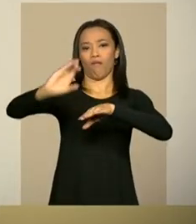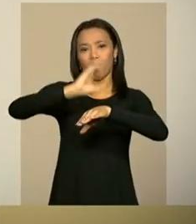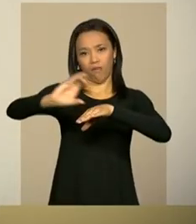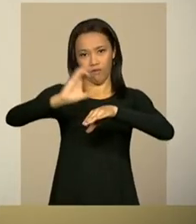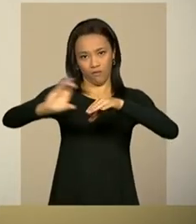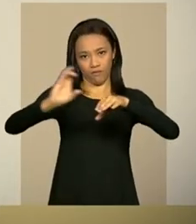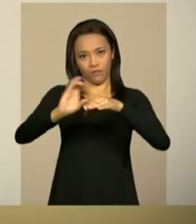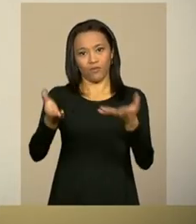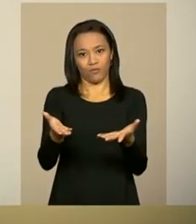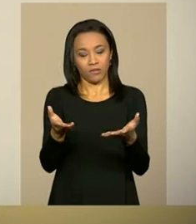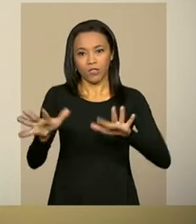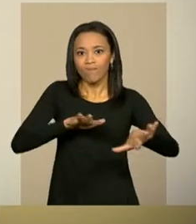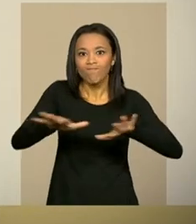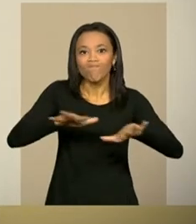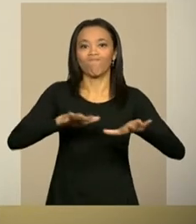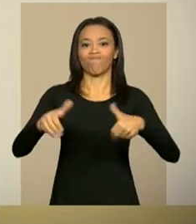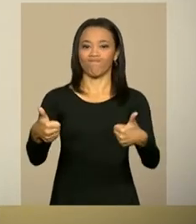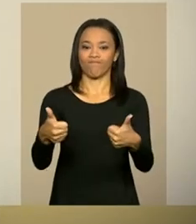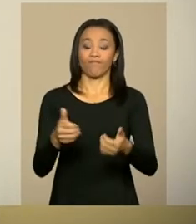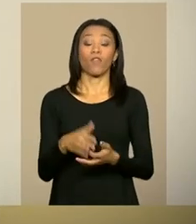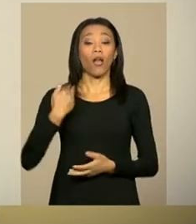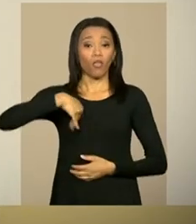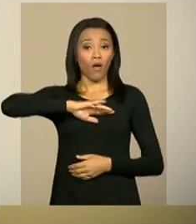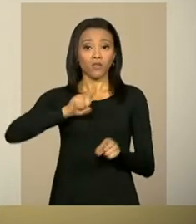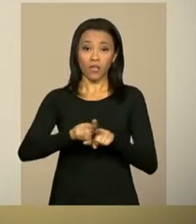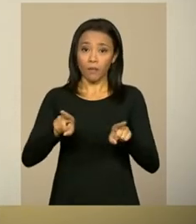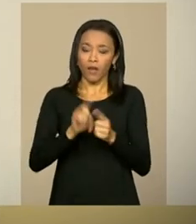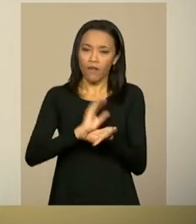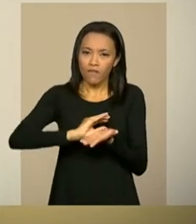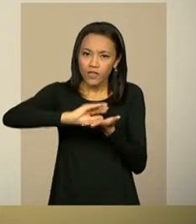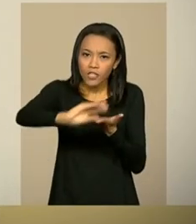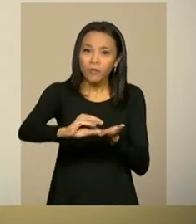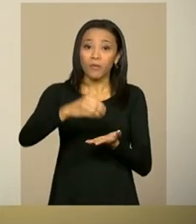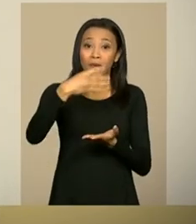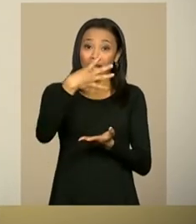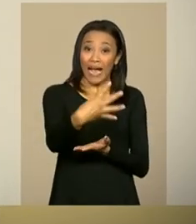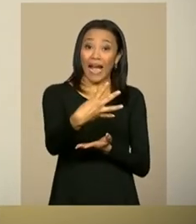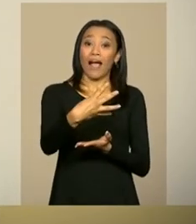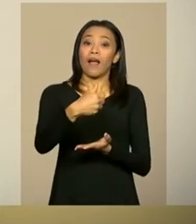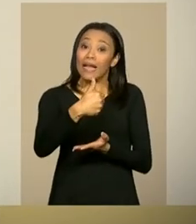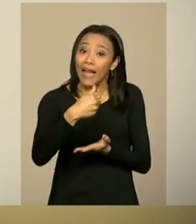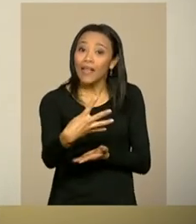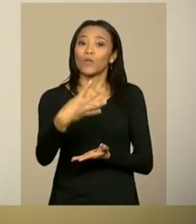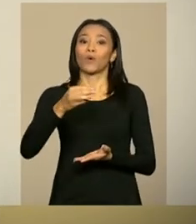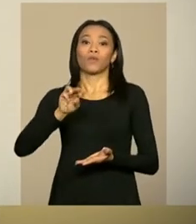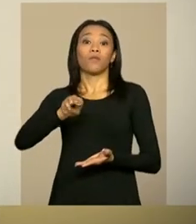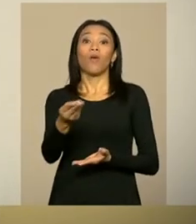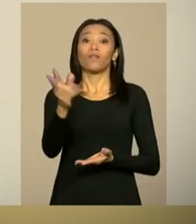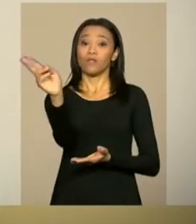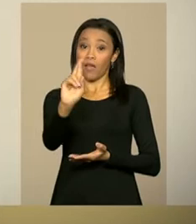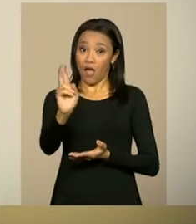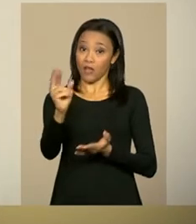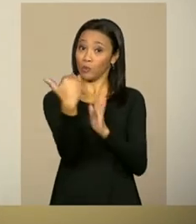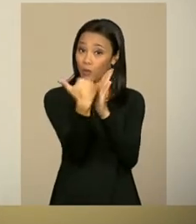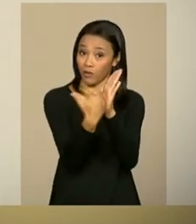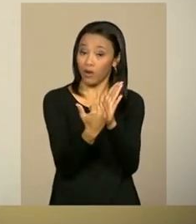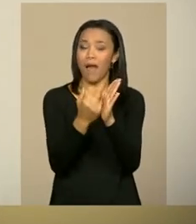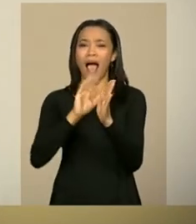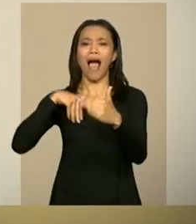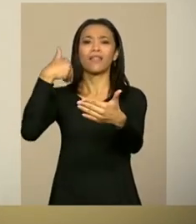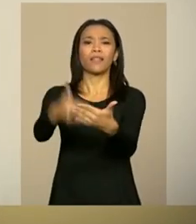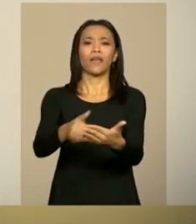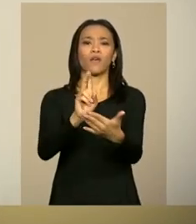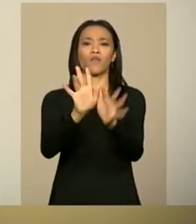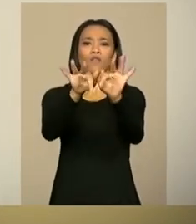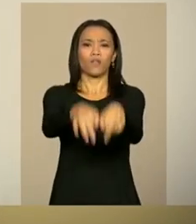mais dinâmico nós estamos investindo 14 bilhões de reais no Pronatec até o